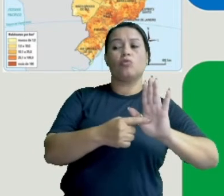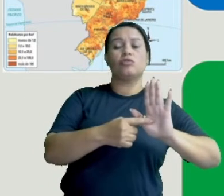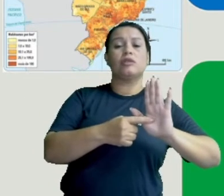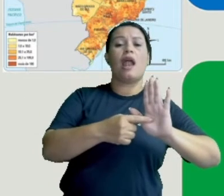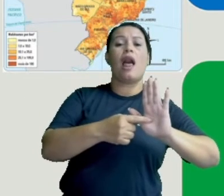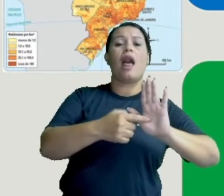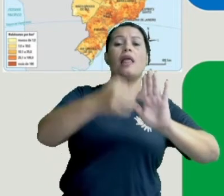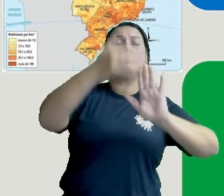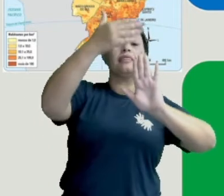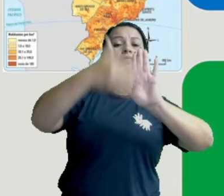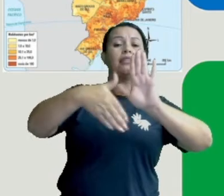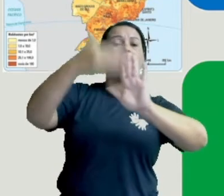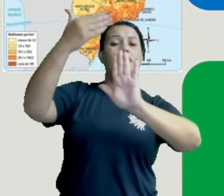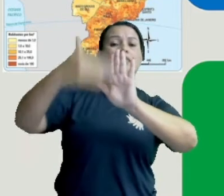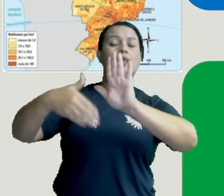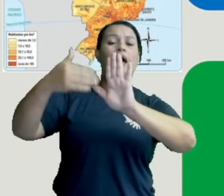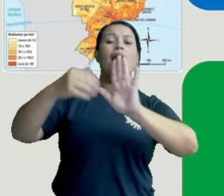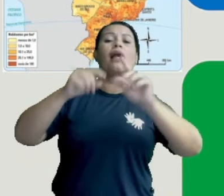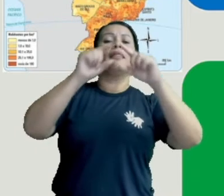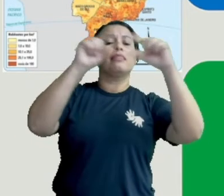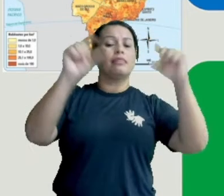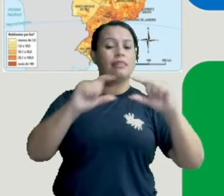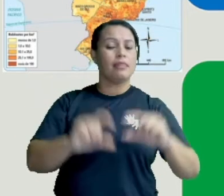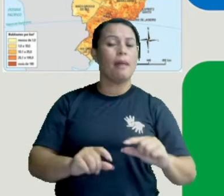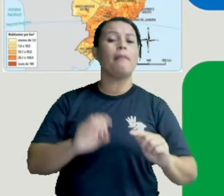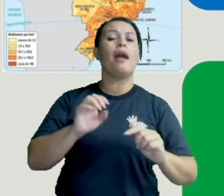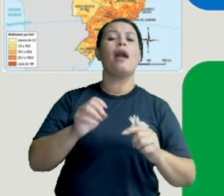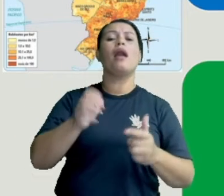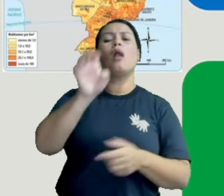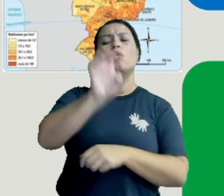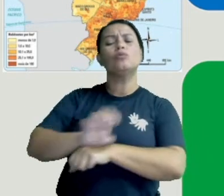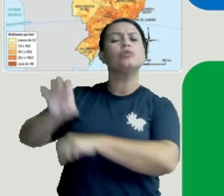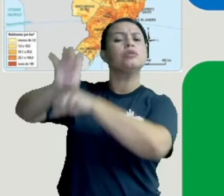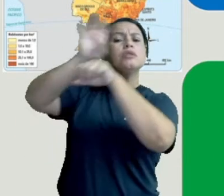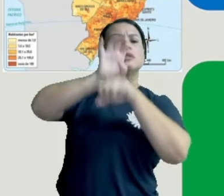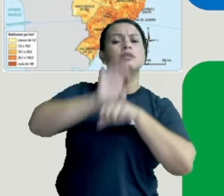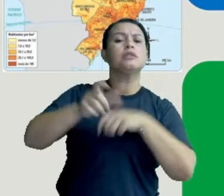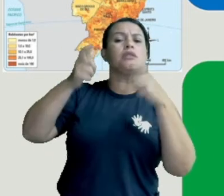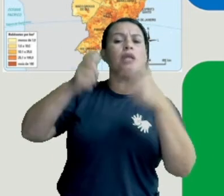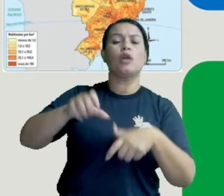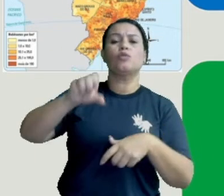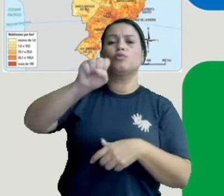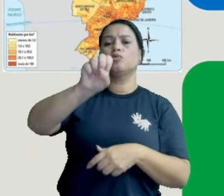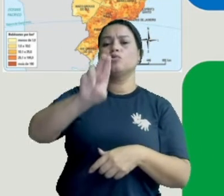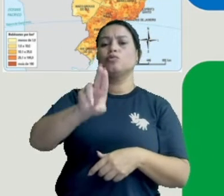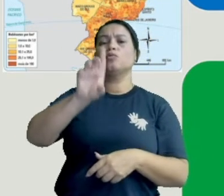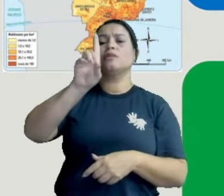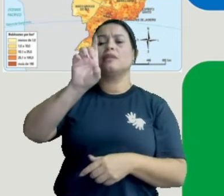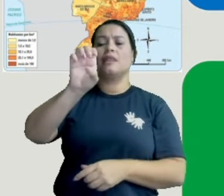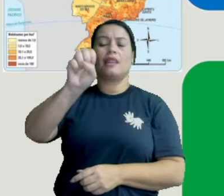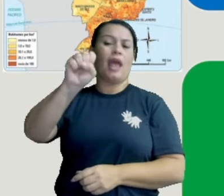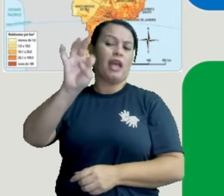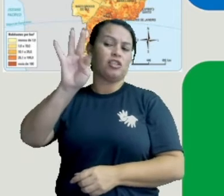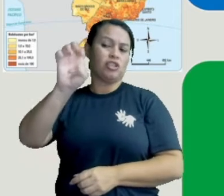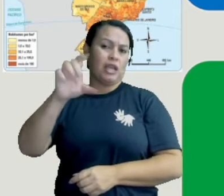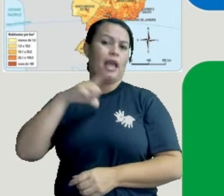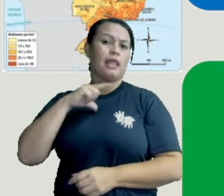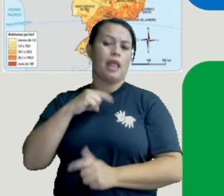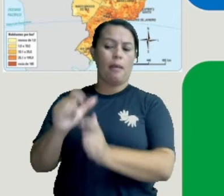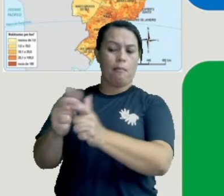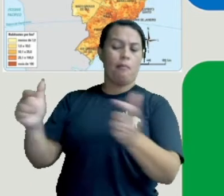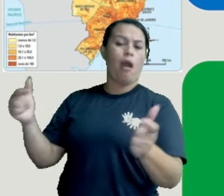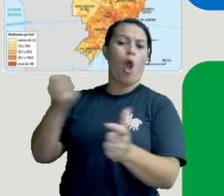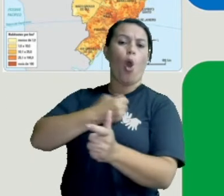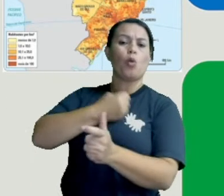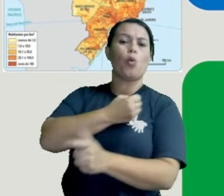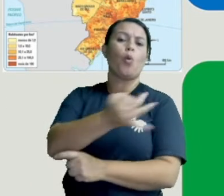tabela, a gente tem os estados do sudeste e, logicamente, a região sudeste, é aqueles que abrigam o maior número de habitantes, ou seja,